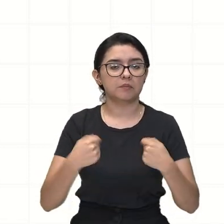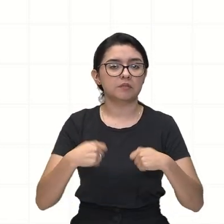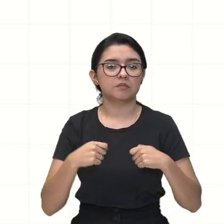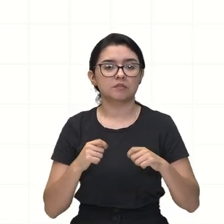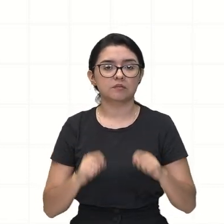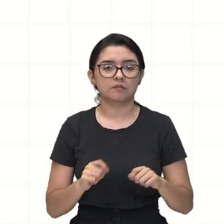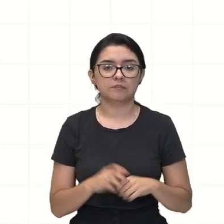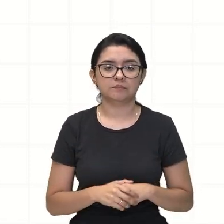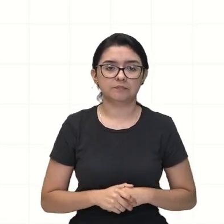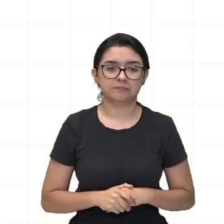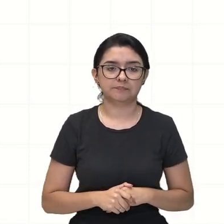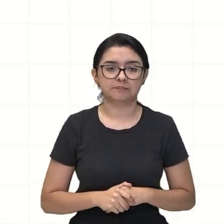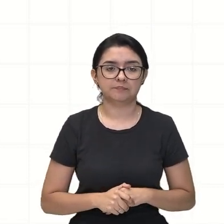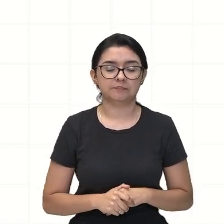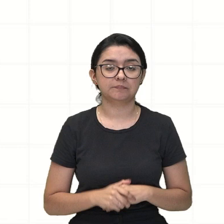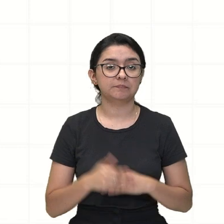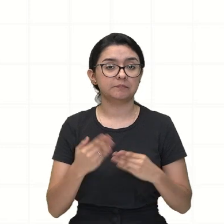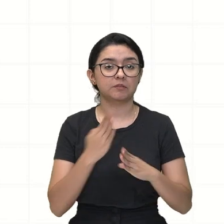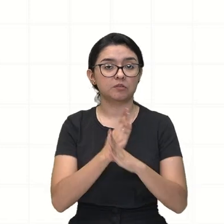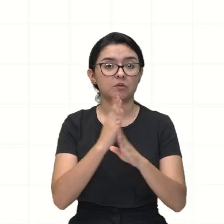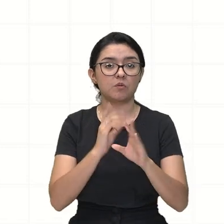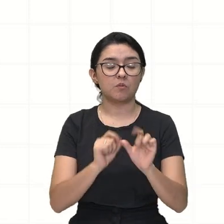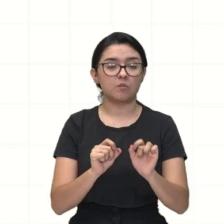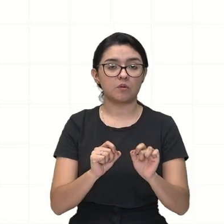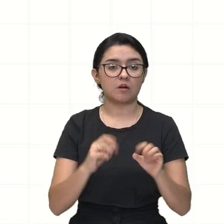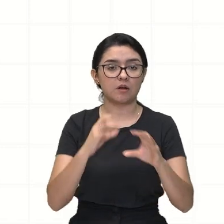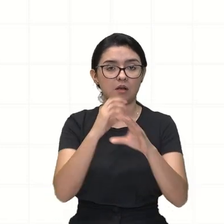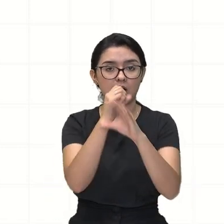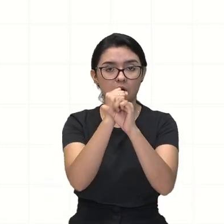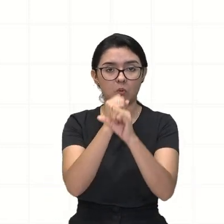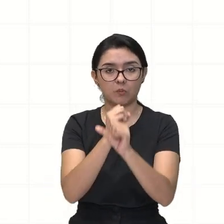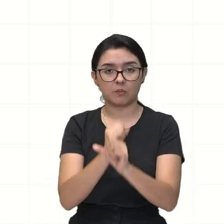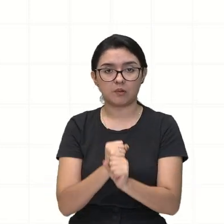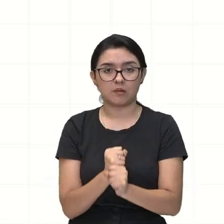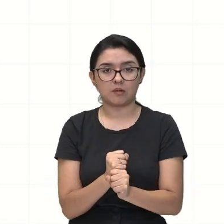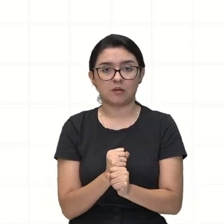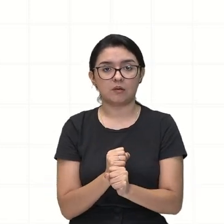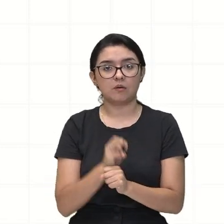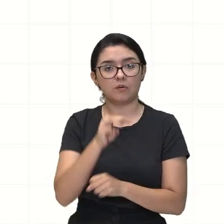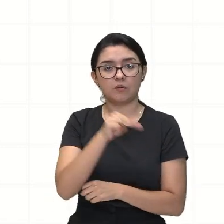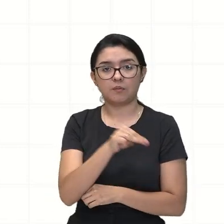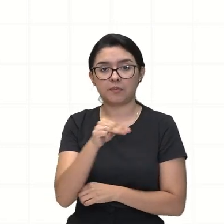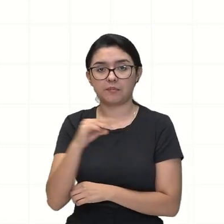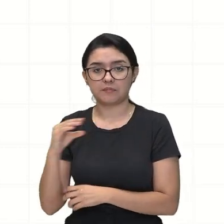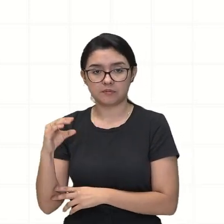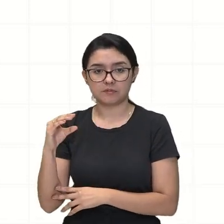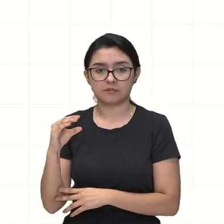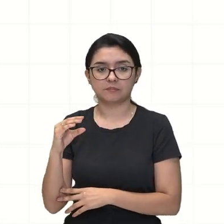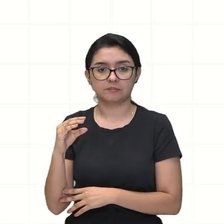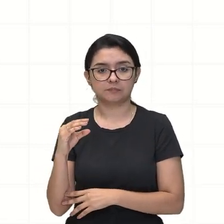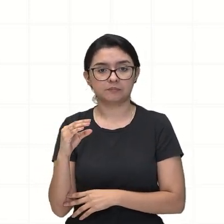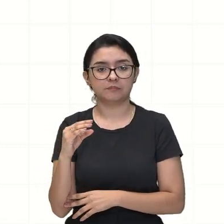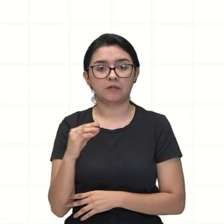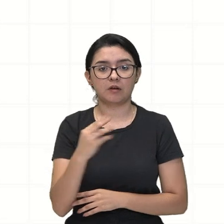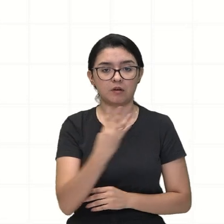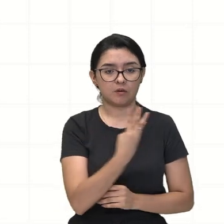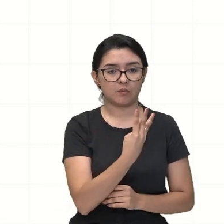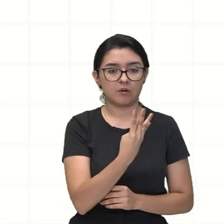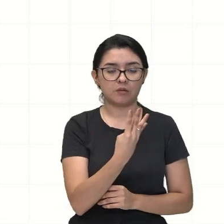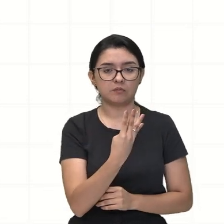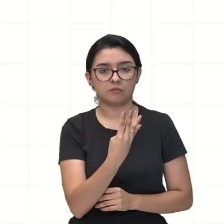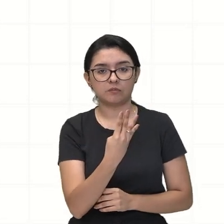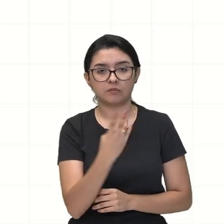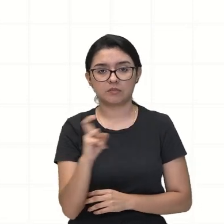fazer? Determinar, né, calcular o menor múltiplo comum entre 4